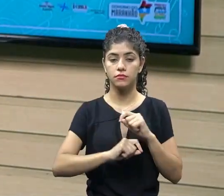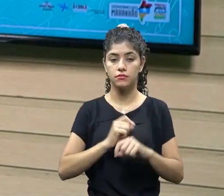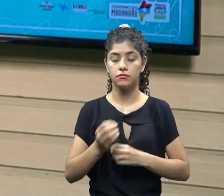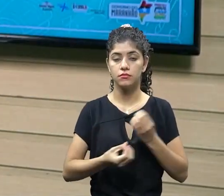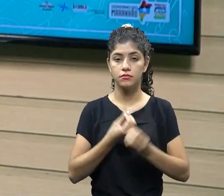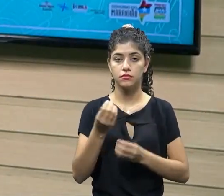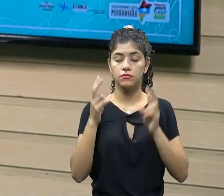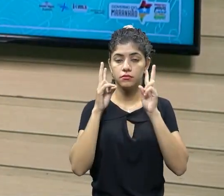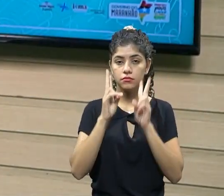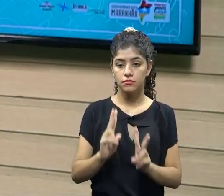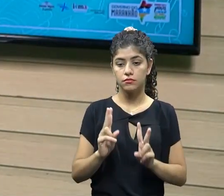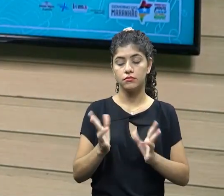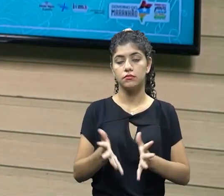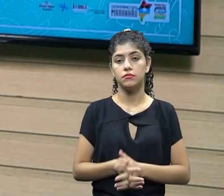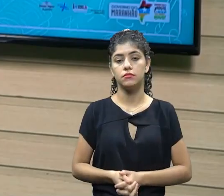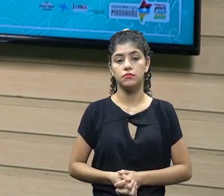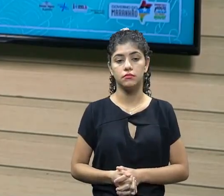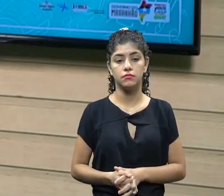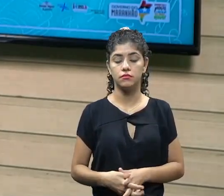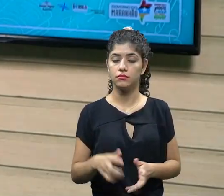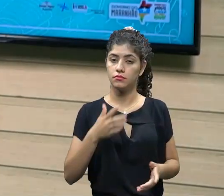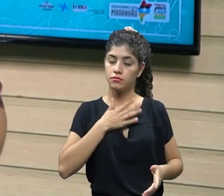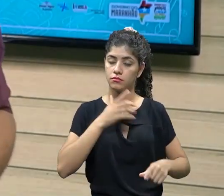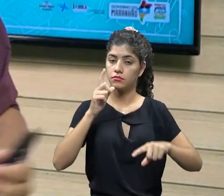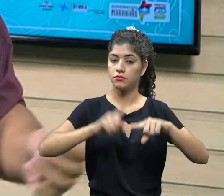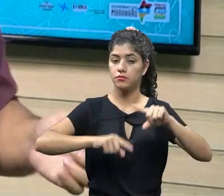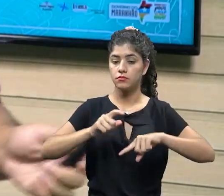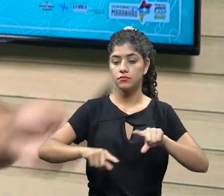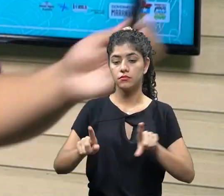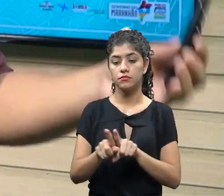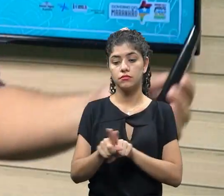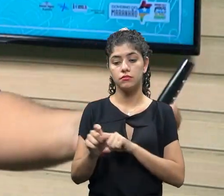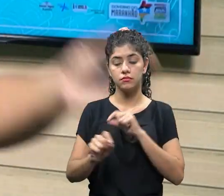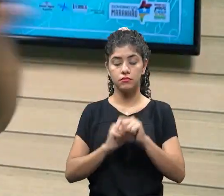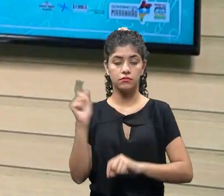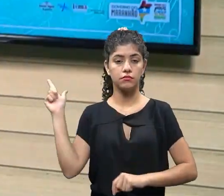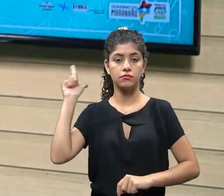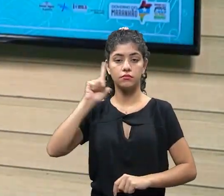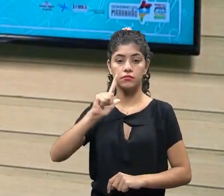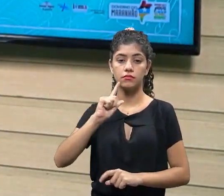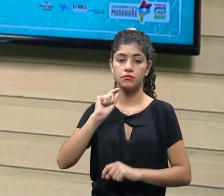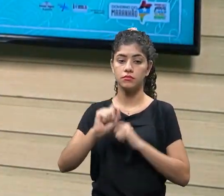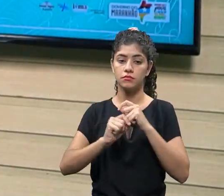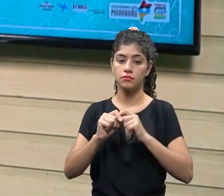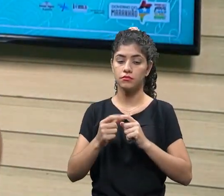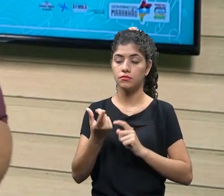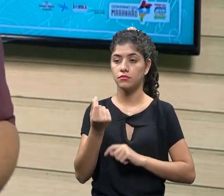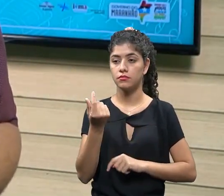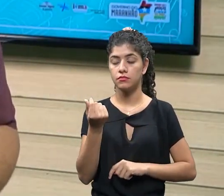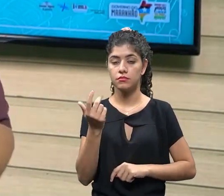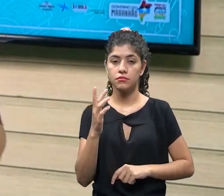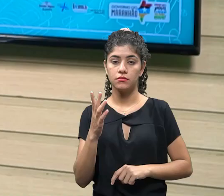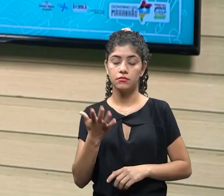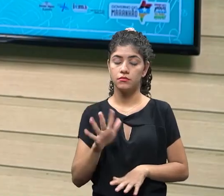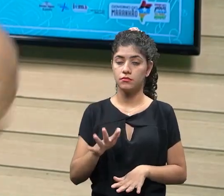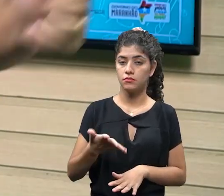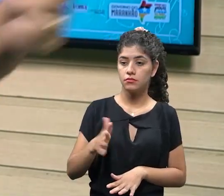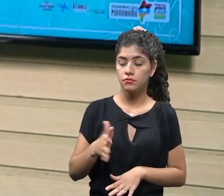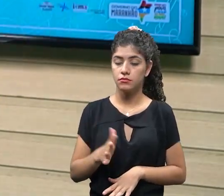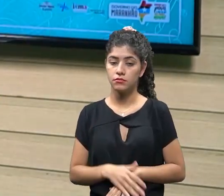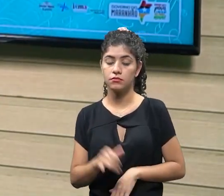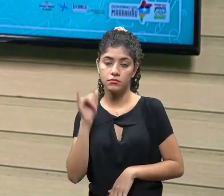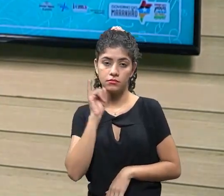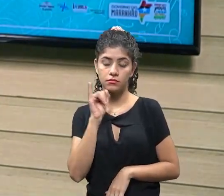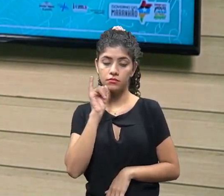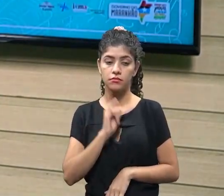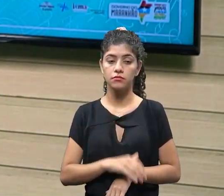vejo o meu produto. E com isso, eu consigo também determinar talvez o preço médio de tal valor. Por exemplo, se o mercado,